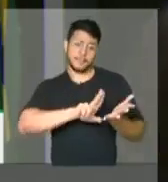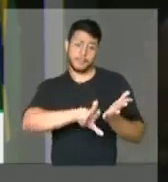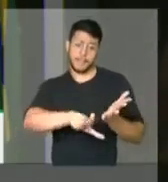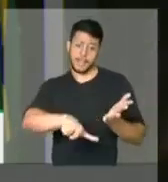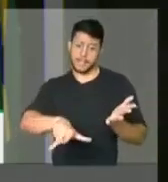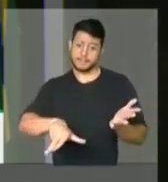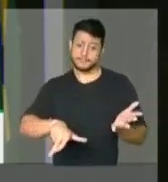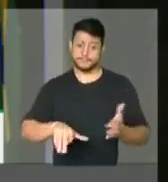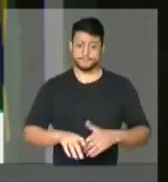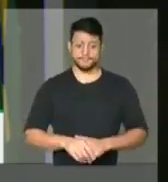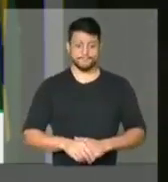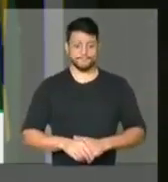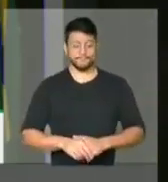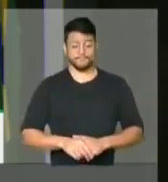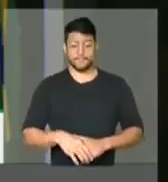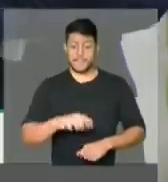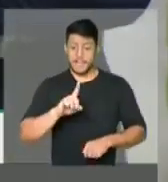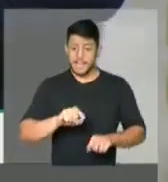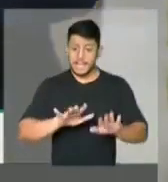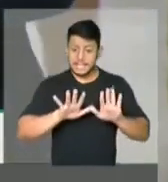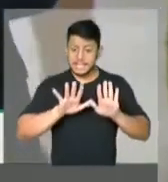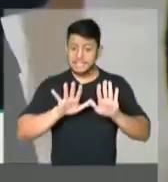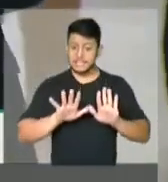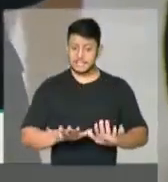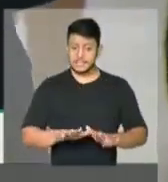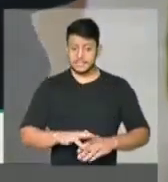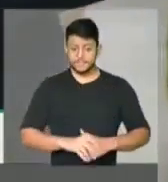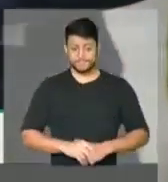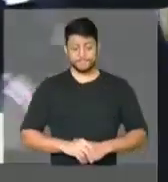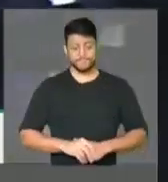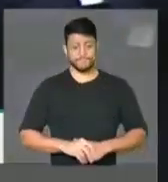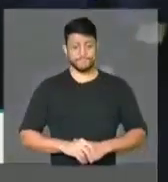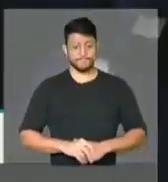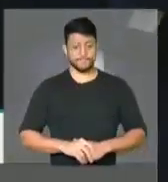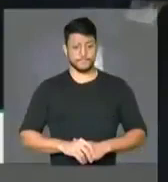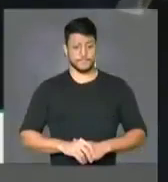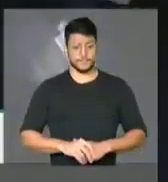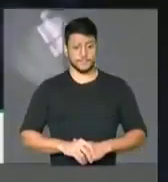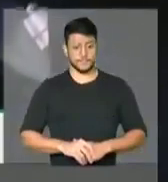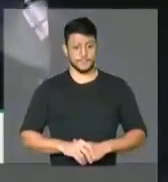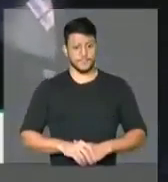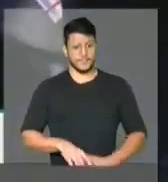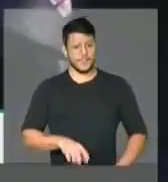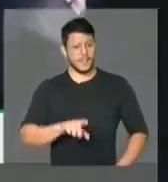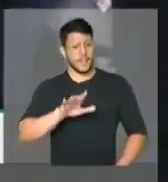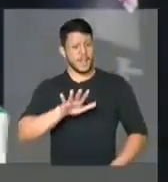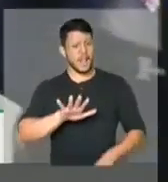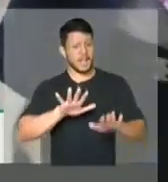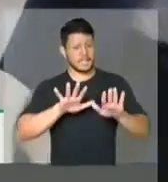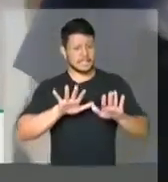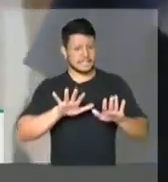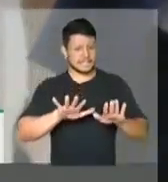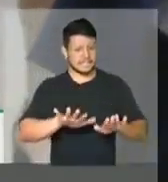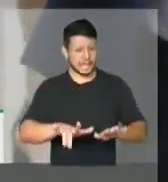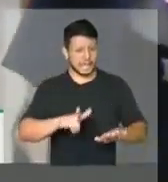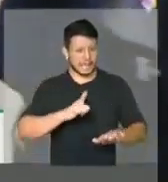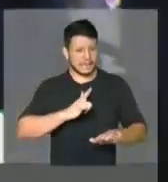quiser? É isso. É isso que. É assim que se trata uma